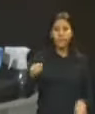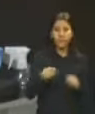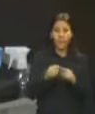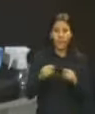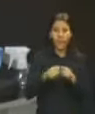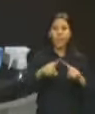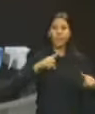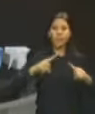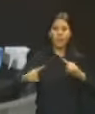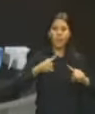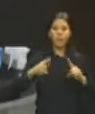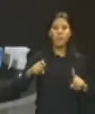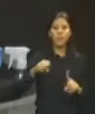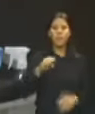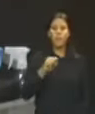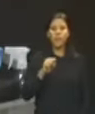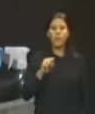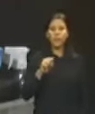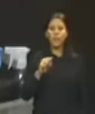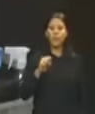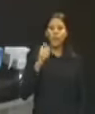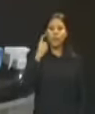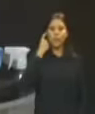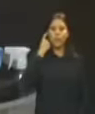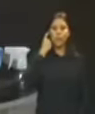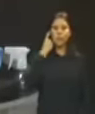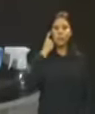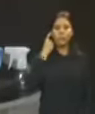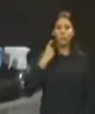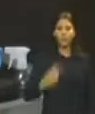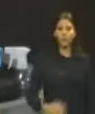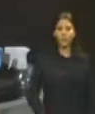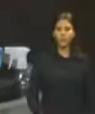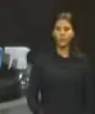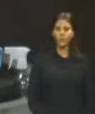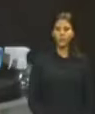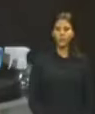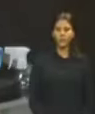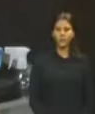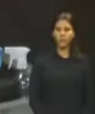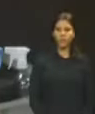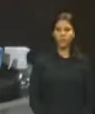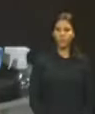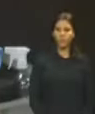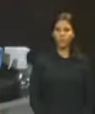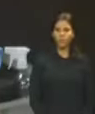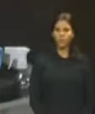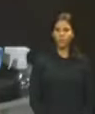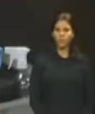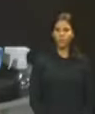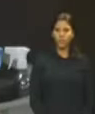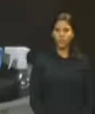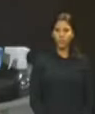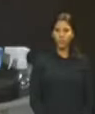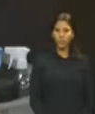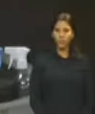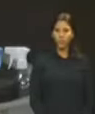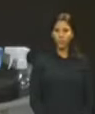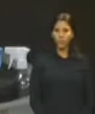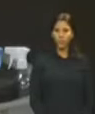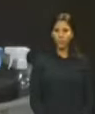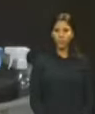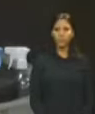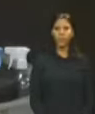organização da qual eu fiz parte, foi absolutamente fundamental na minha formação e eu sei o compromisso daquela organização com